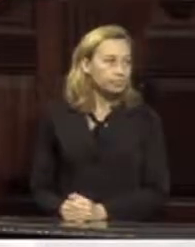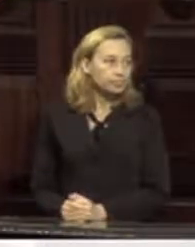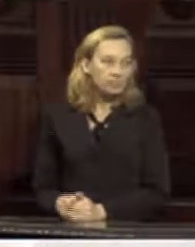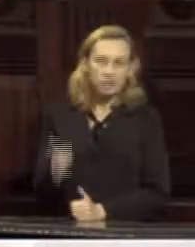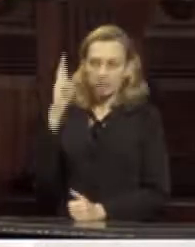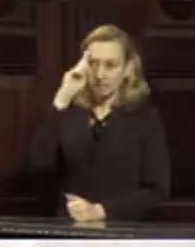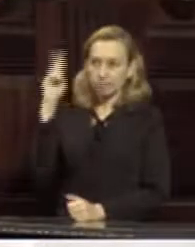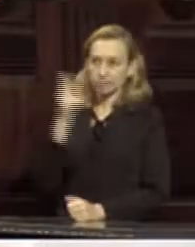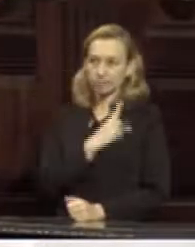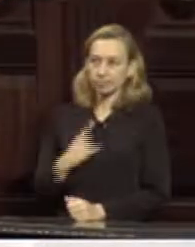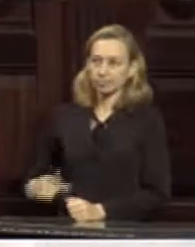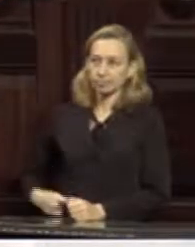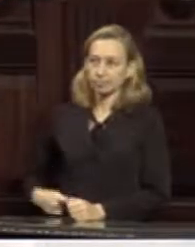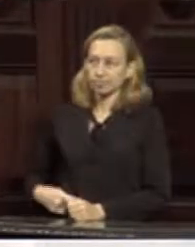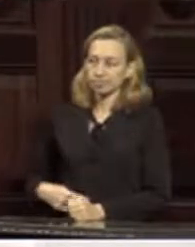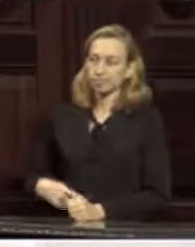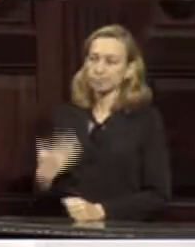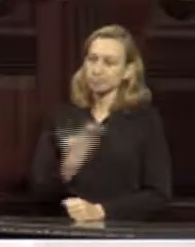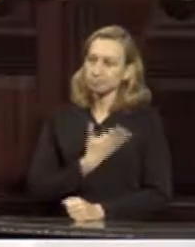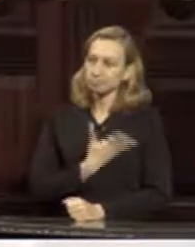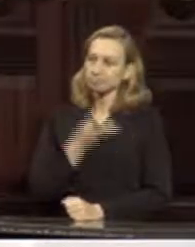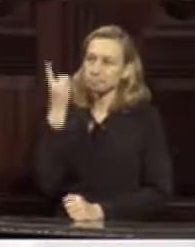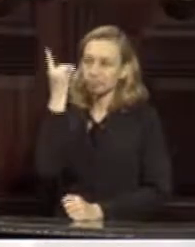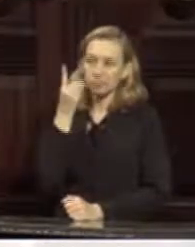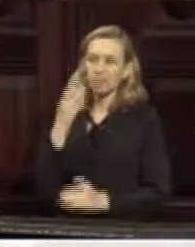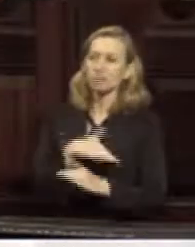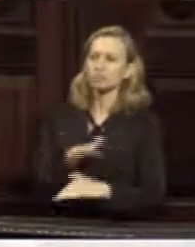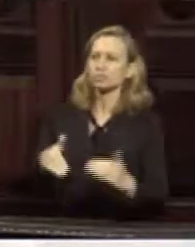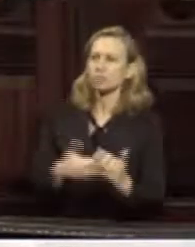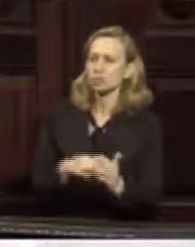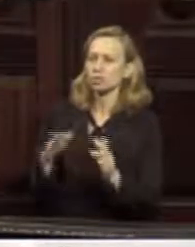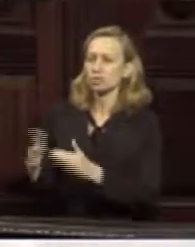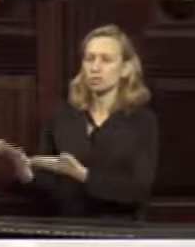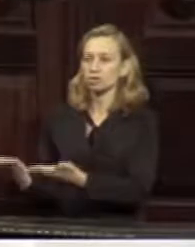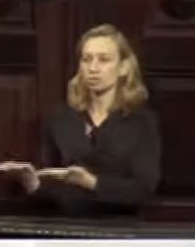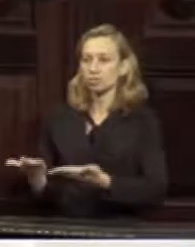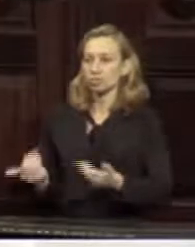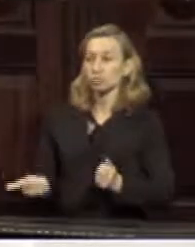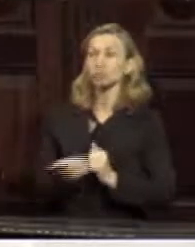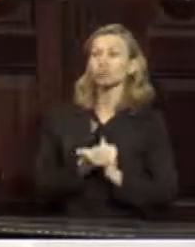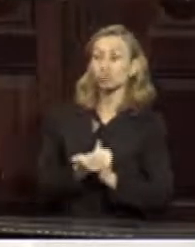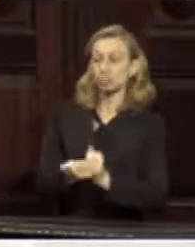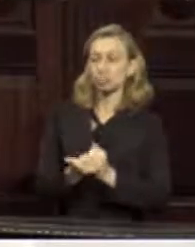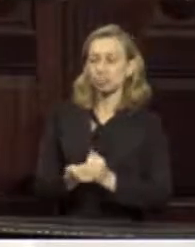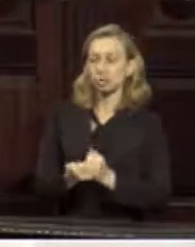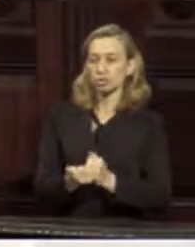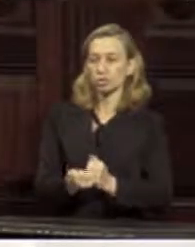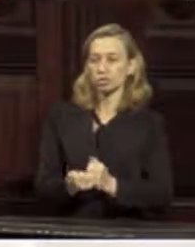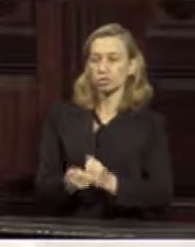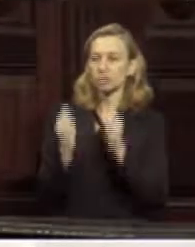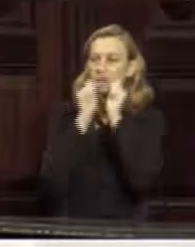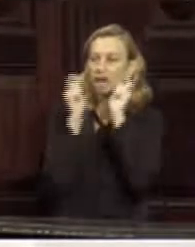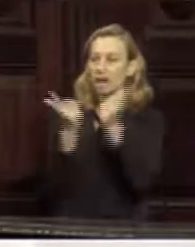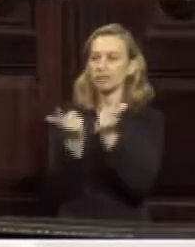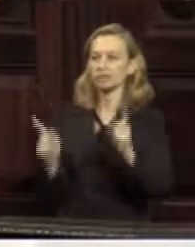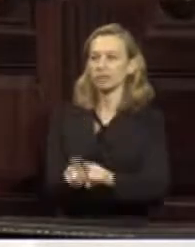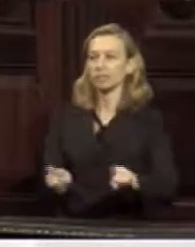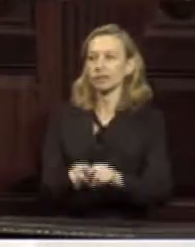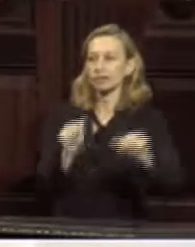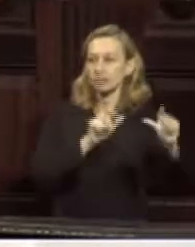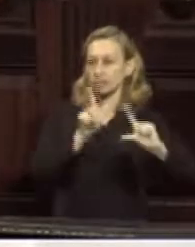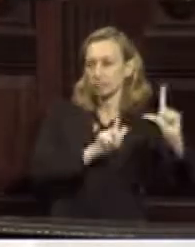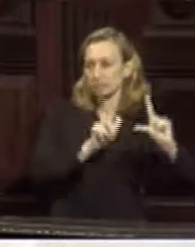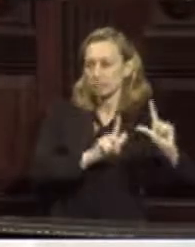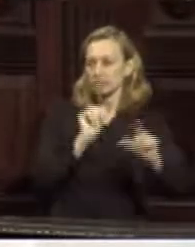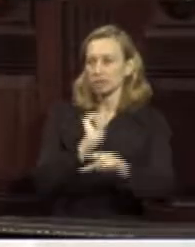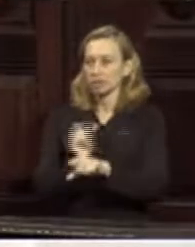Senhor presidente, senhoras e senhores deputados, todos aqueles que nos acompanham aqui no plenário e também pela TV Alerj, uma